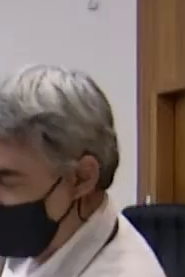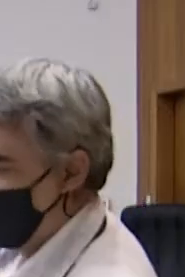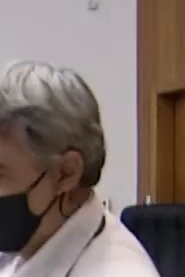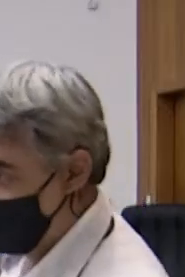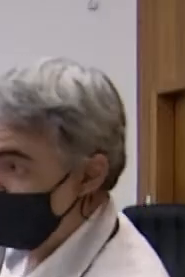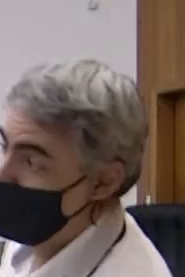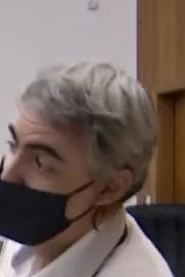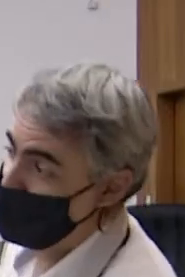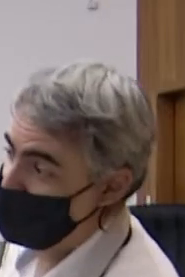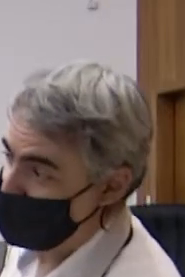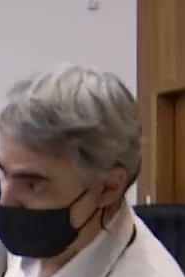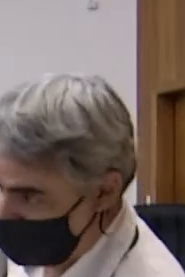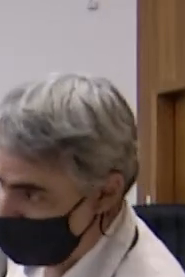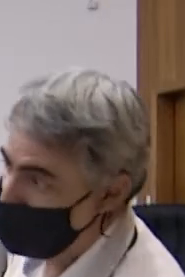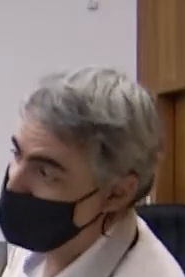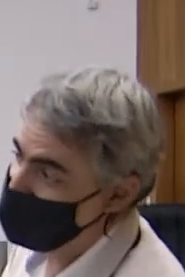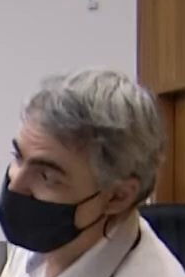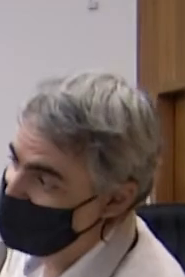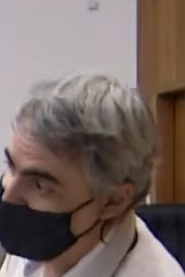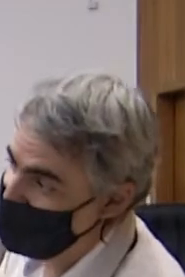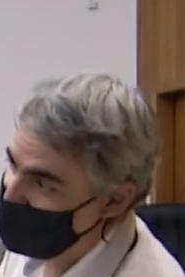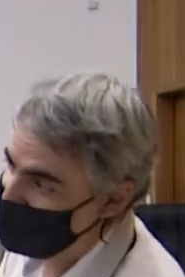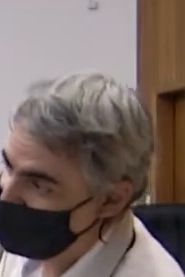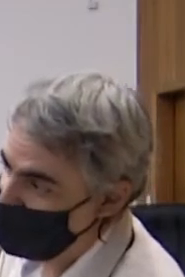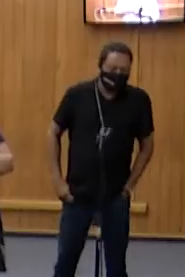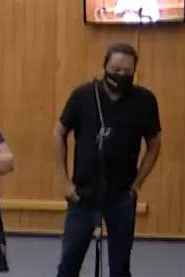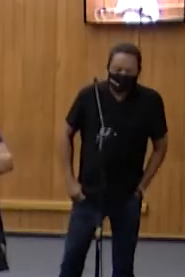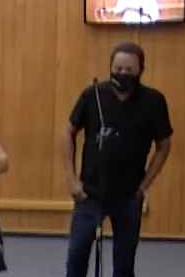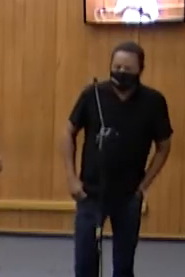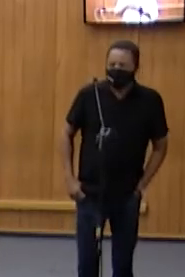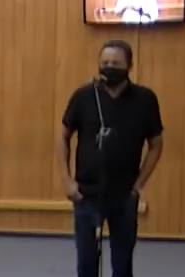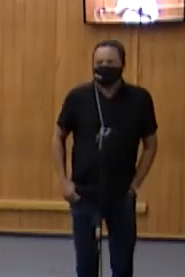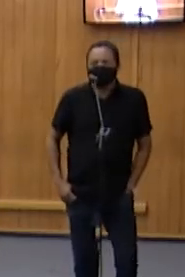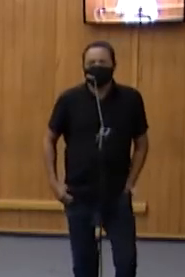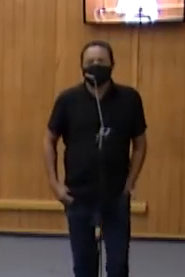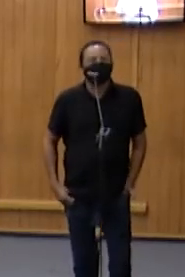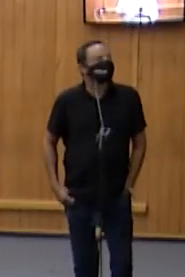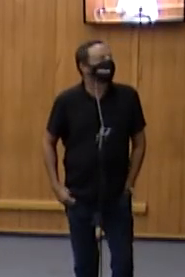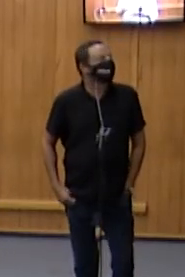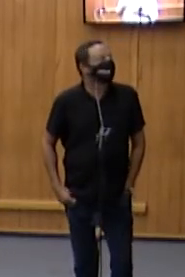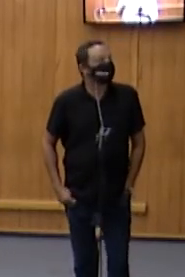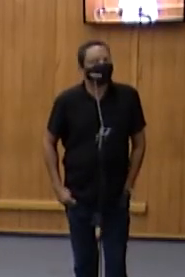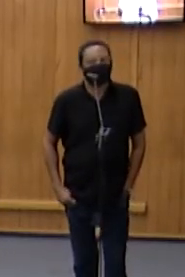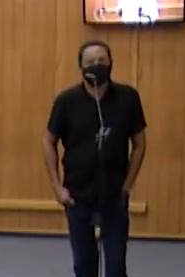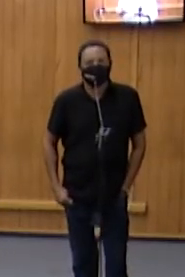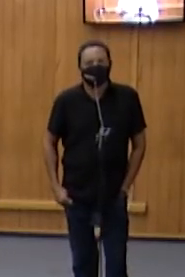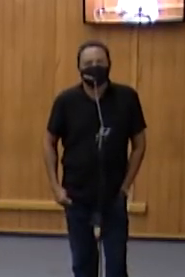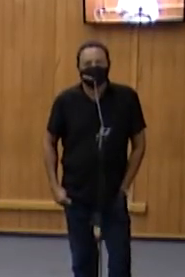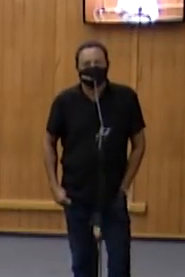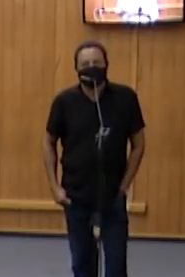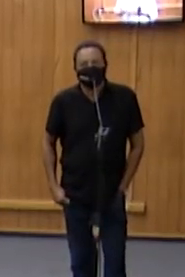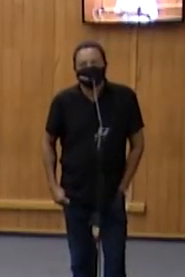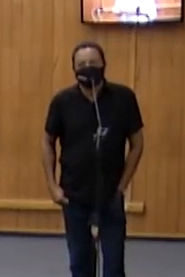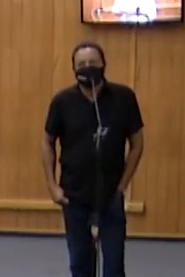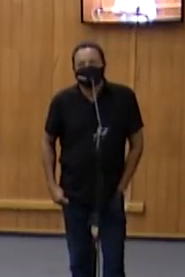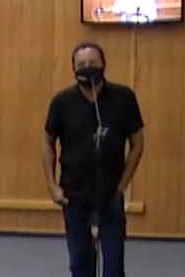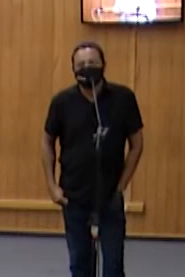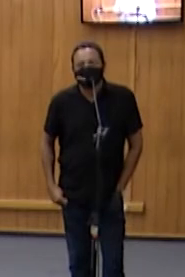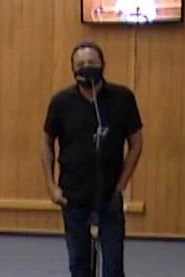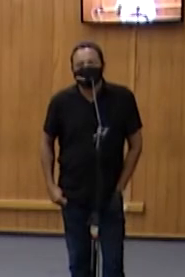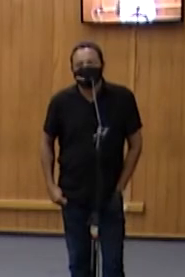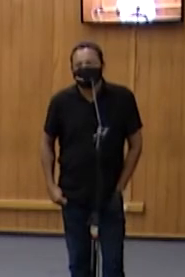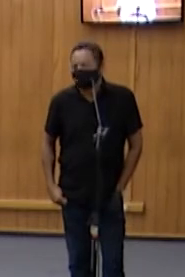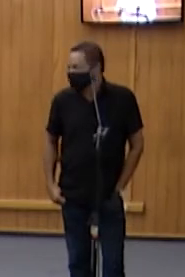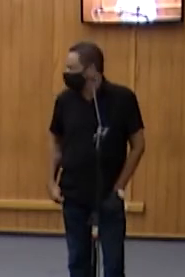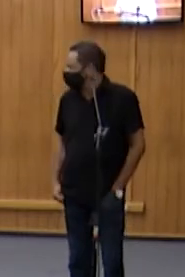e realizar a cobrança de serviços para a cidade. Durante a reunião, muitos parlamentares pediram a solução de